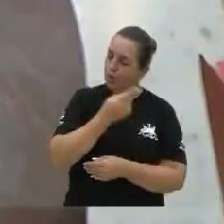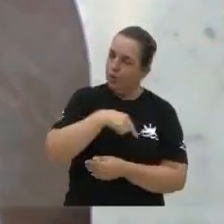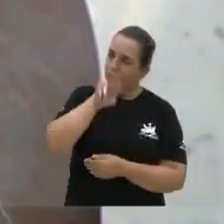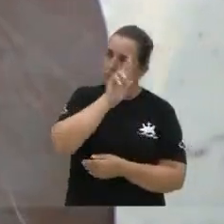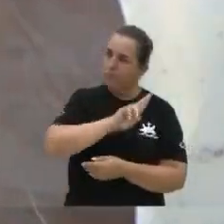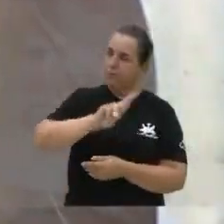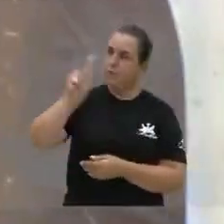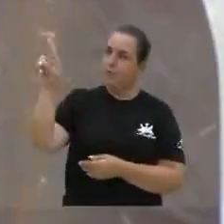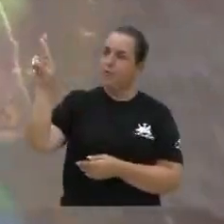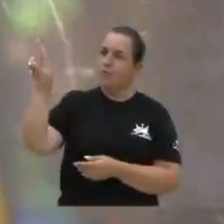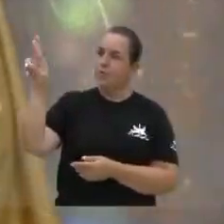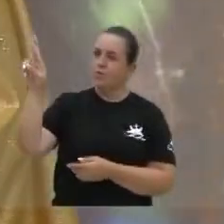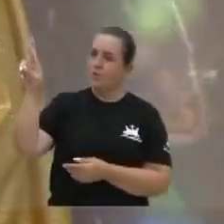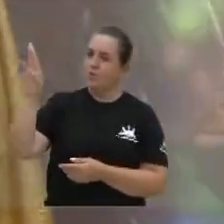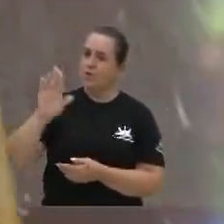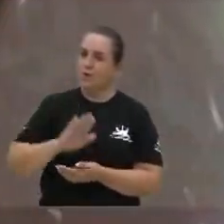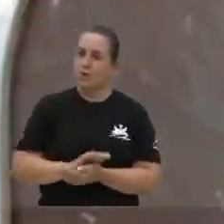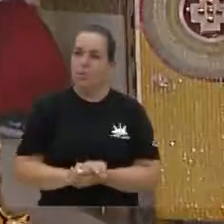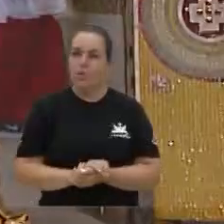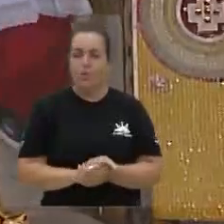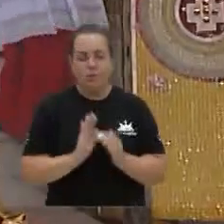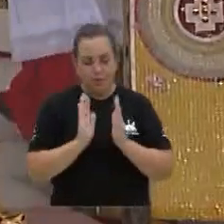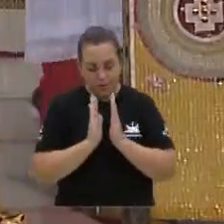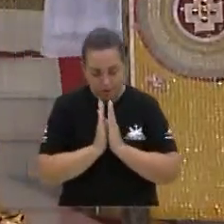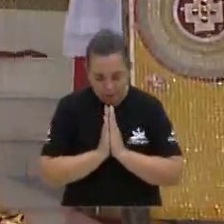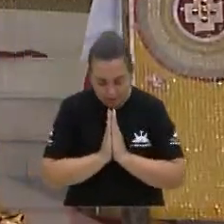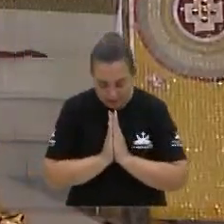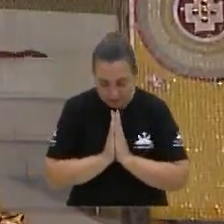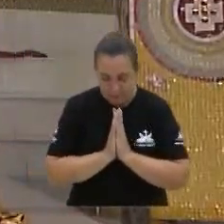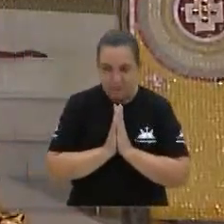Cristo nosso Senhor.